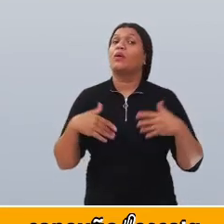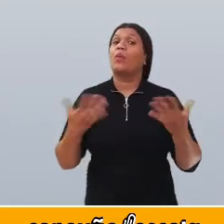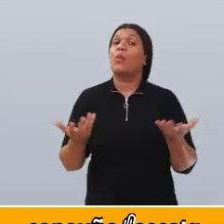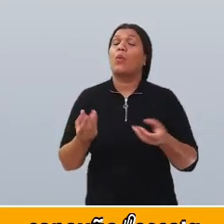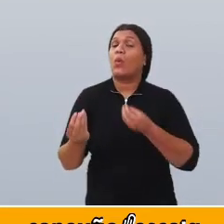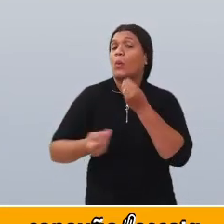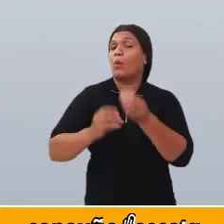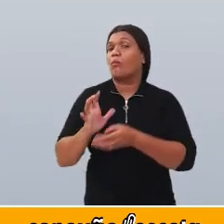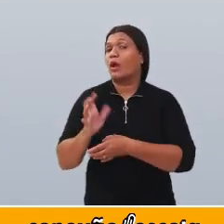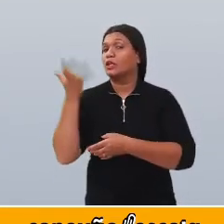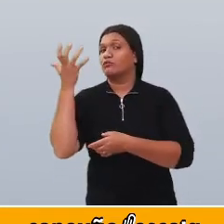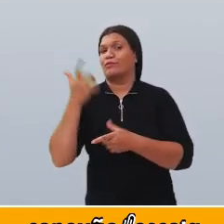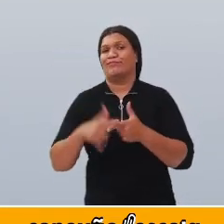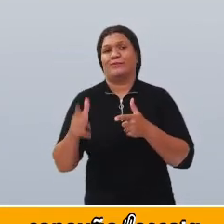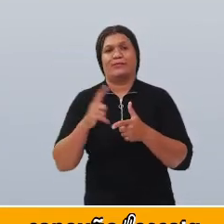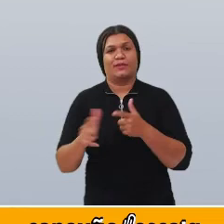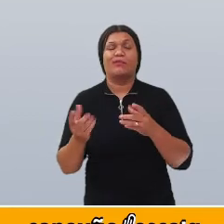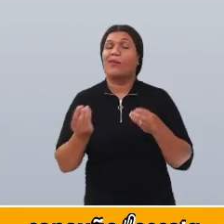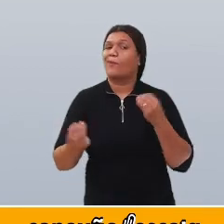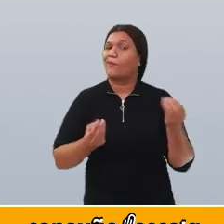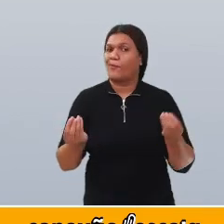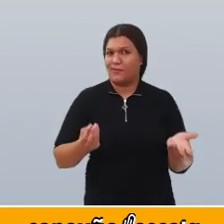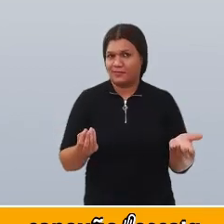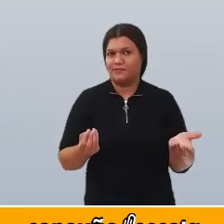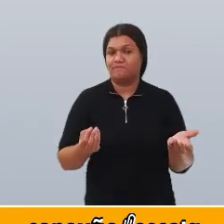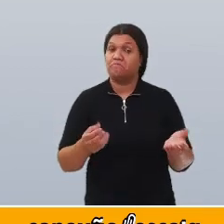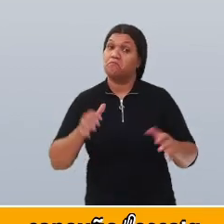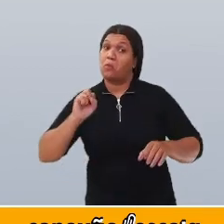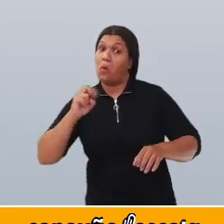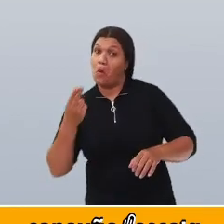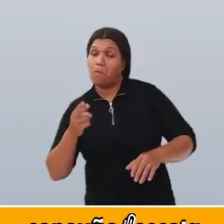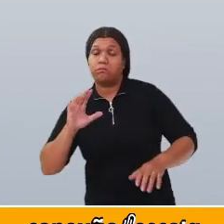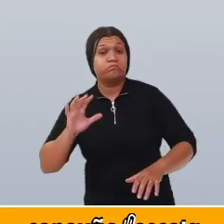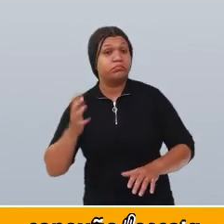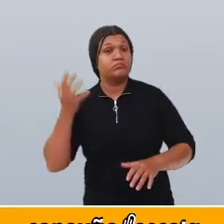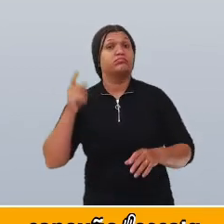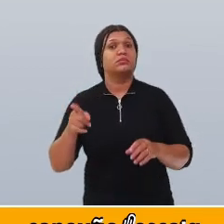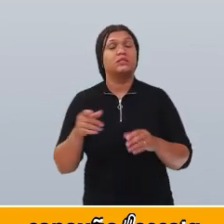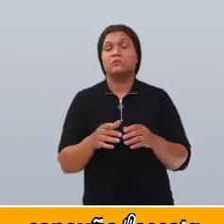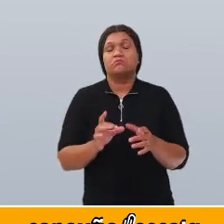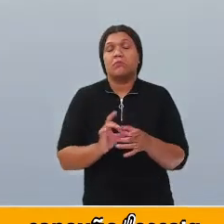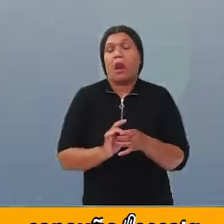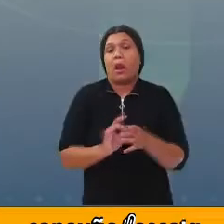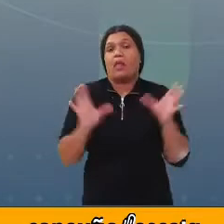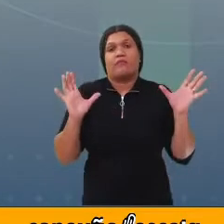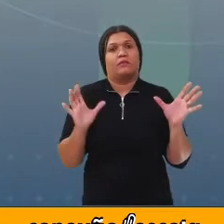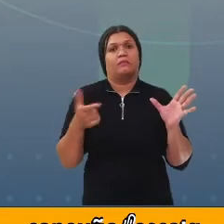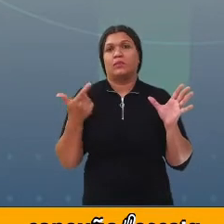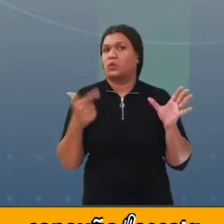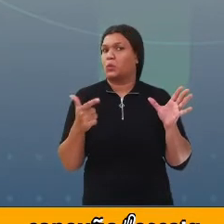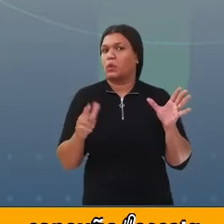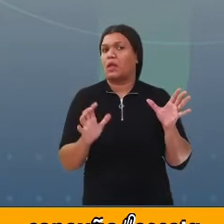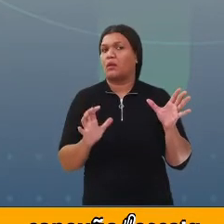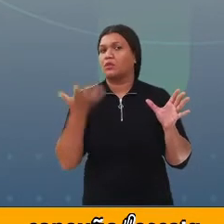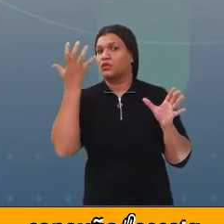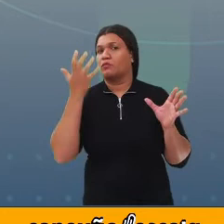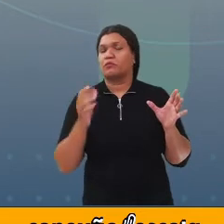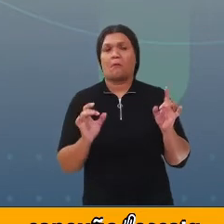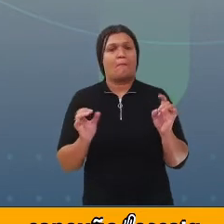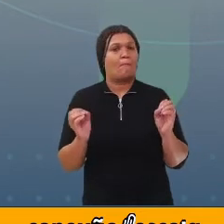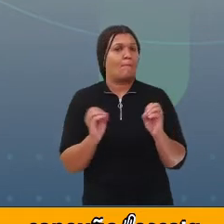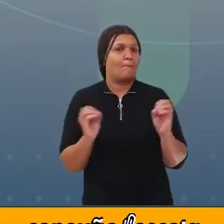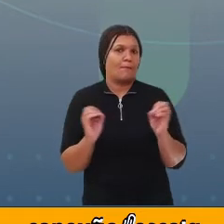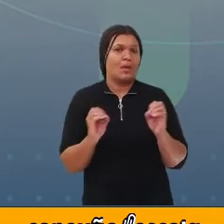essa situação conflituosa. Ou, de repente, se ela ficará em aberto, se ela não terá uma resolução.